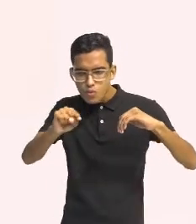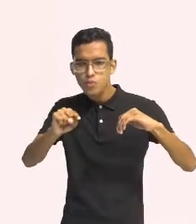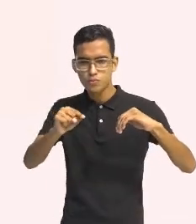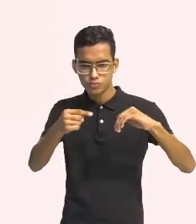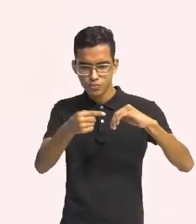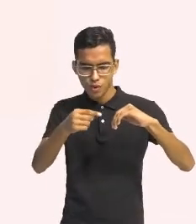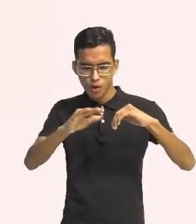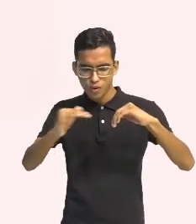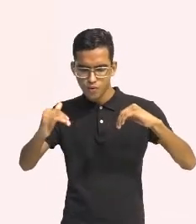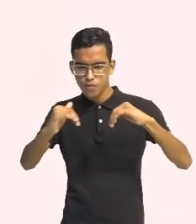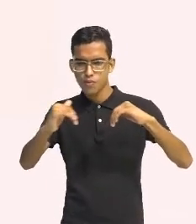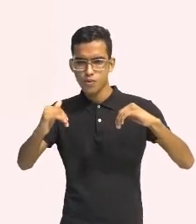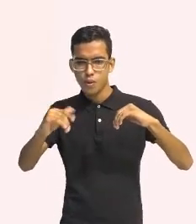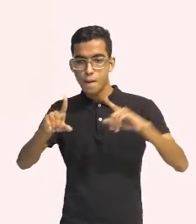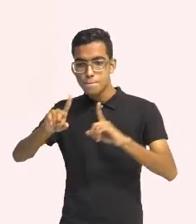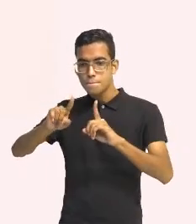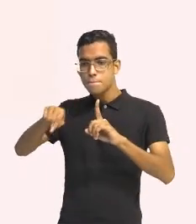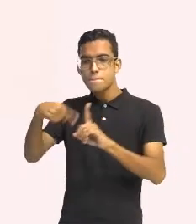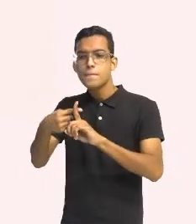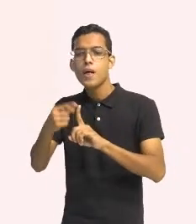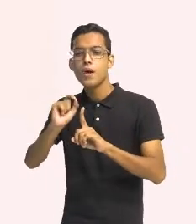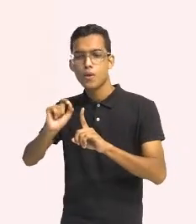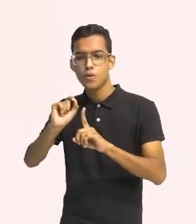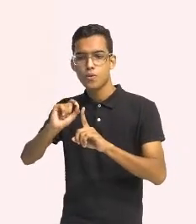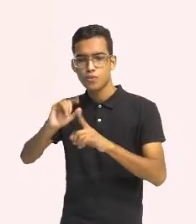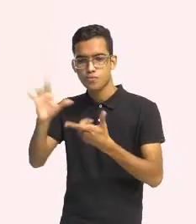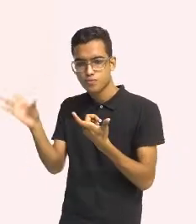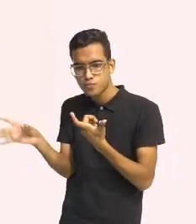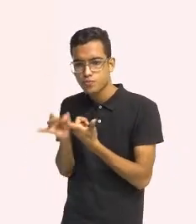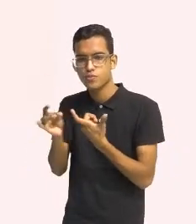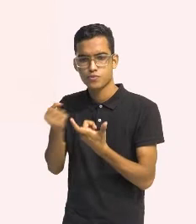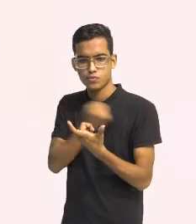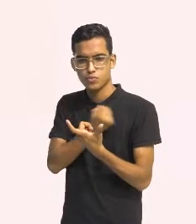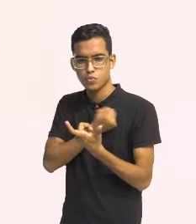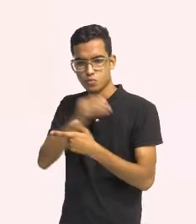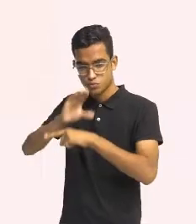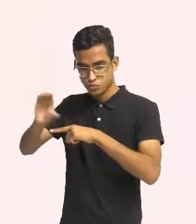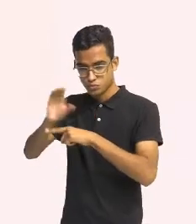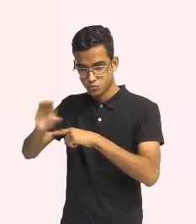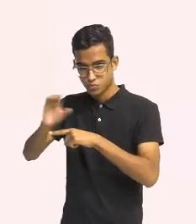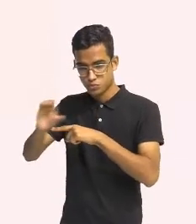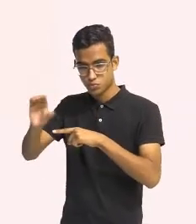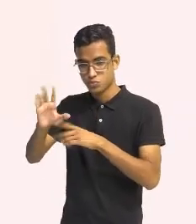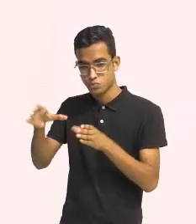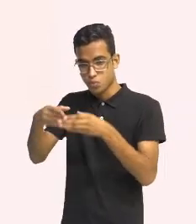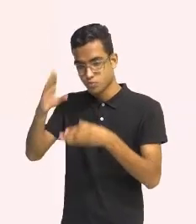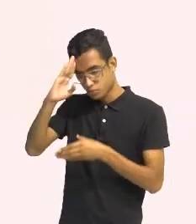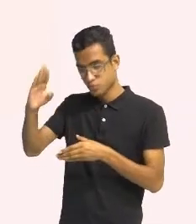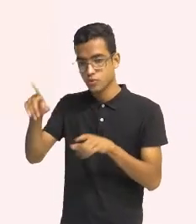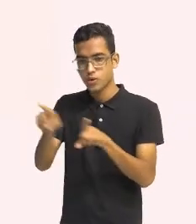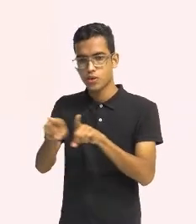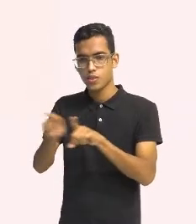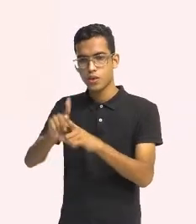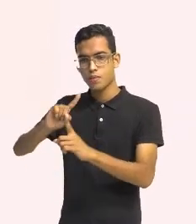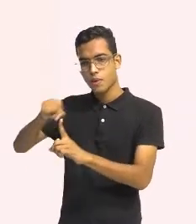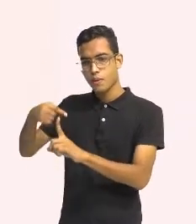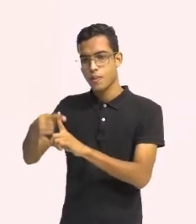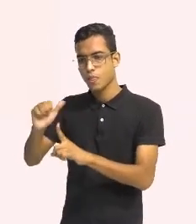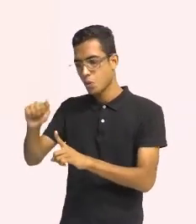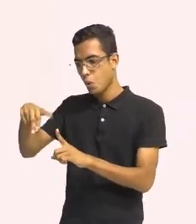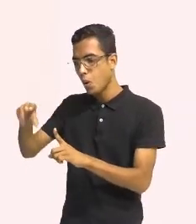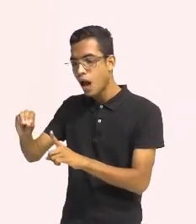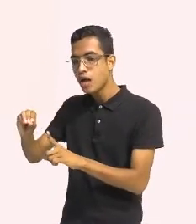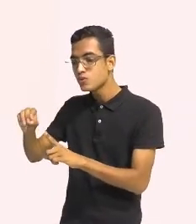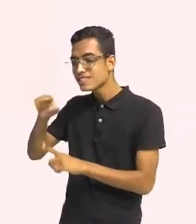mais o prefixo do número de carbonos da cadeia principal, mais a terminação ano para o caso de alcanos, tá